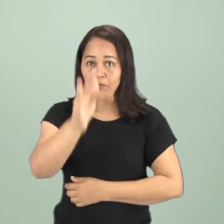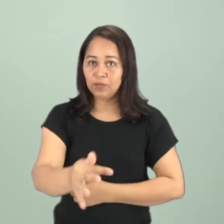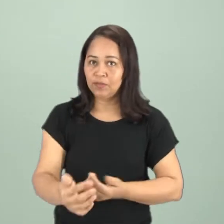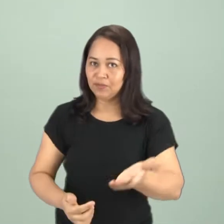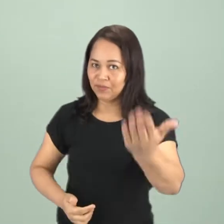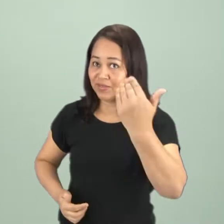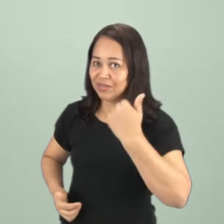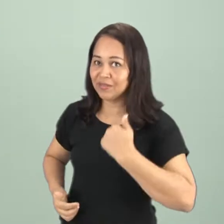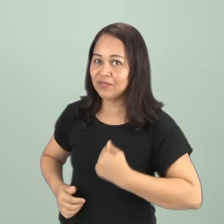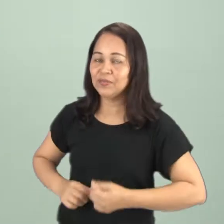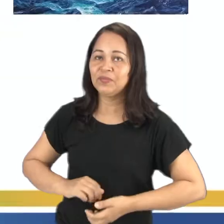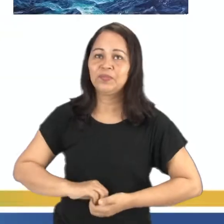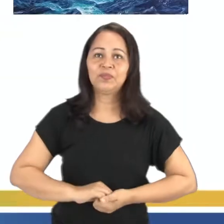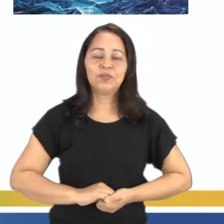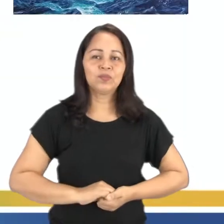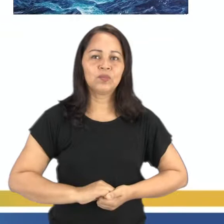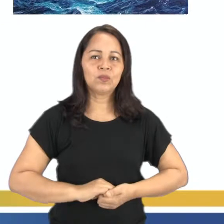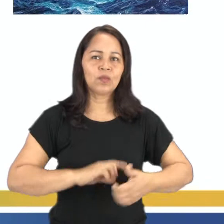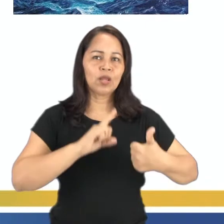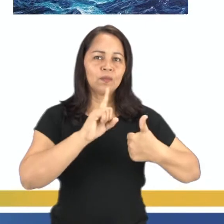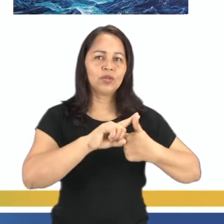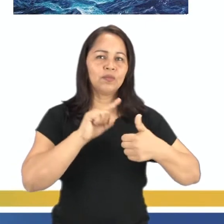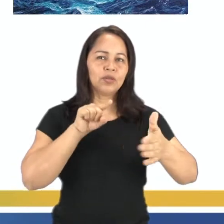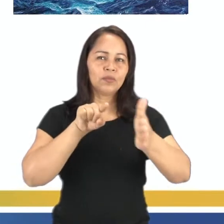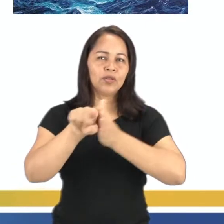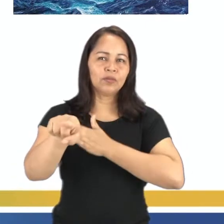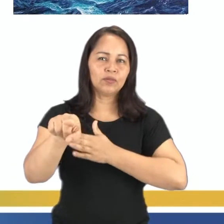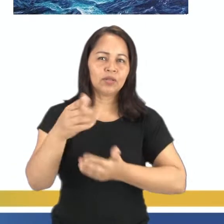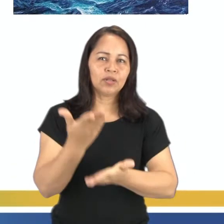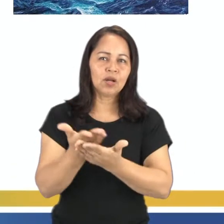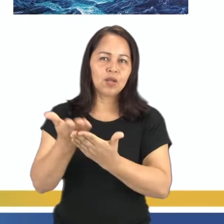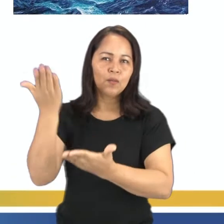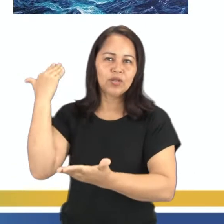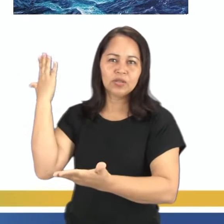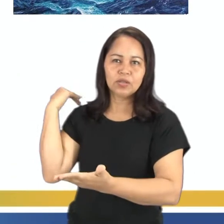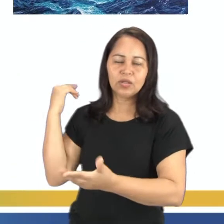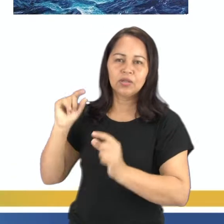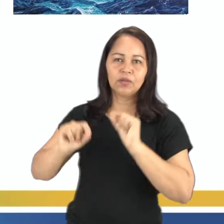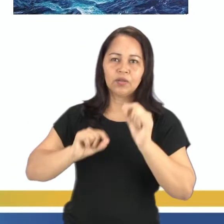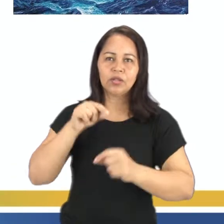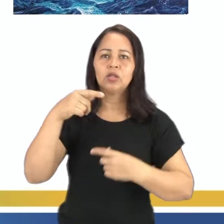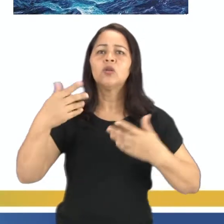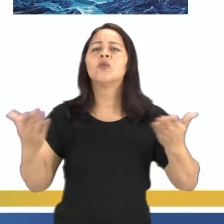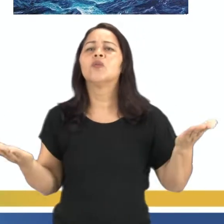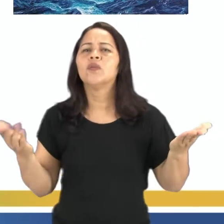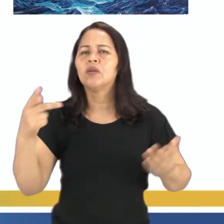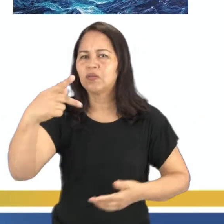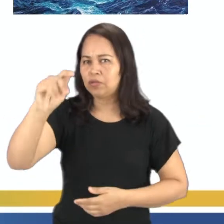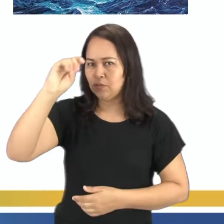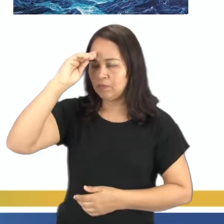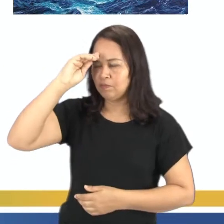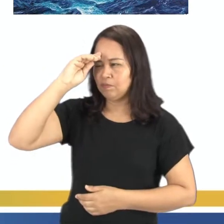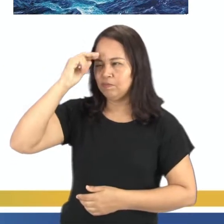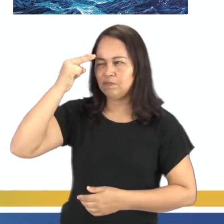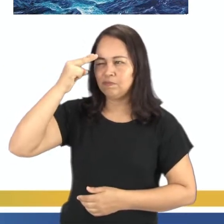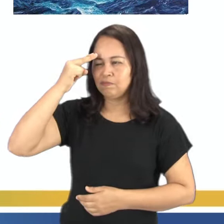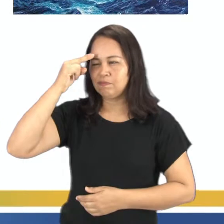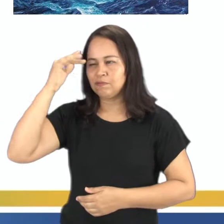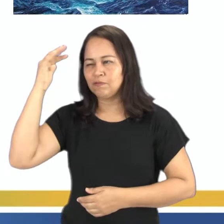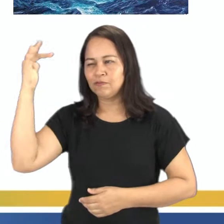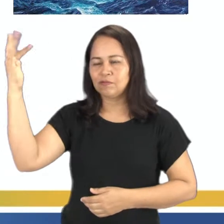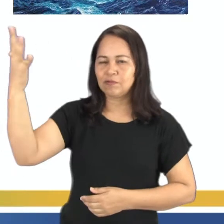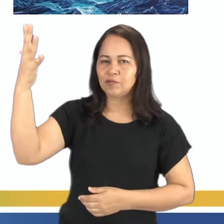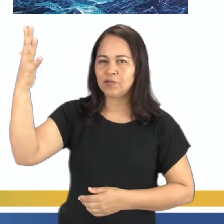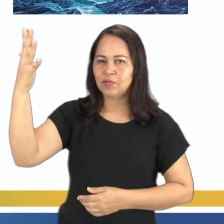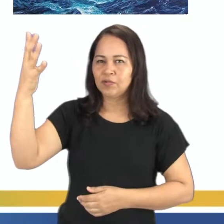lá? A primeira pergunta que eu fiz para vocês na aula anterior foi: qual o seu sonho? É o mesmo do ano passado? O que mudou?